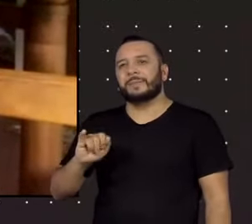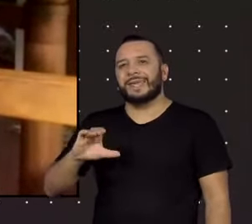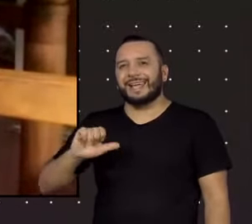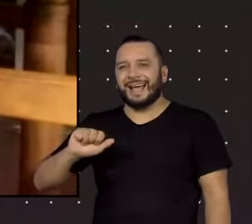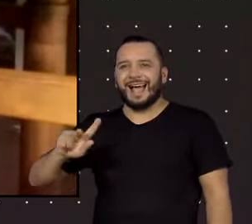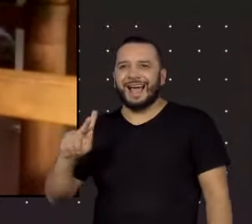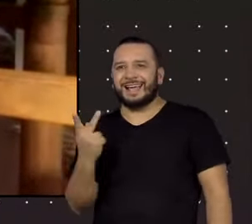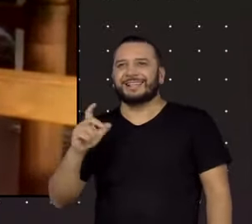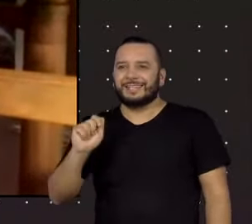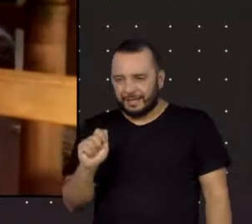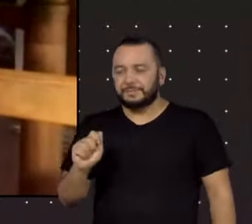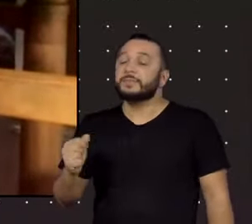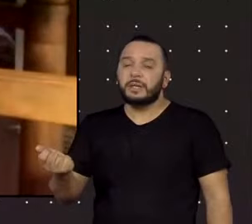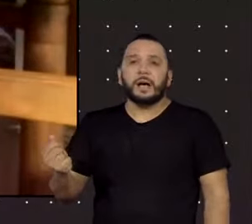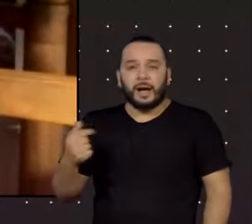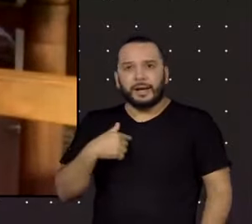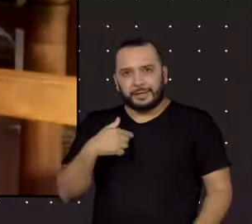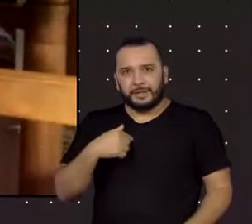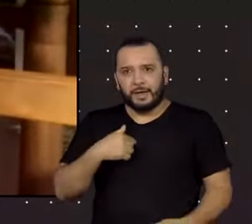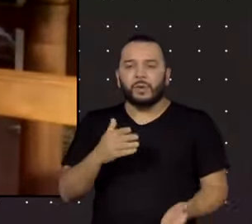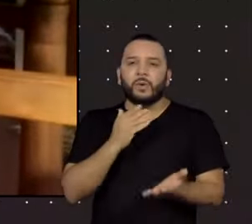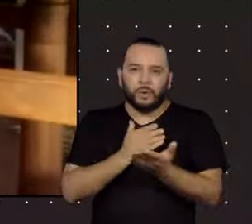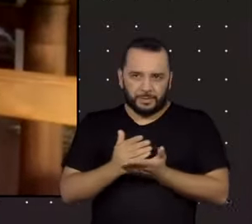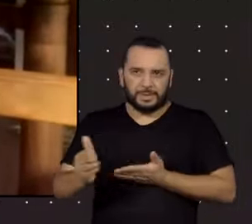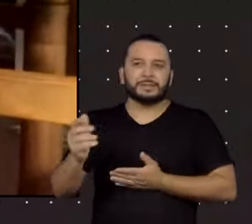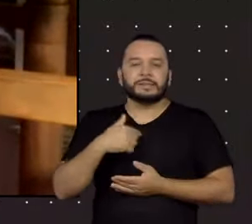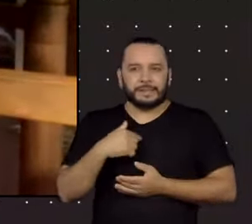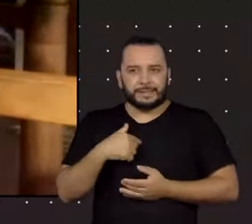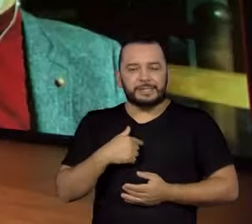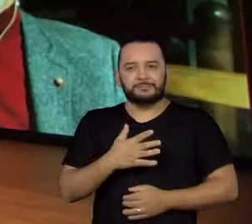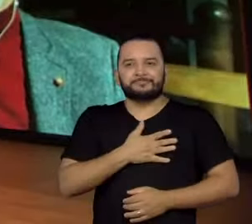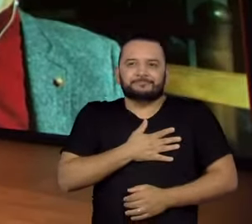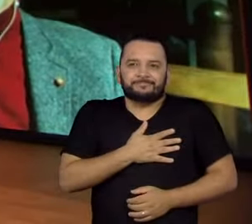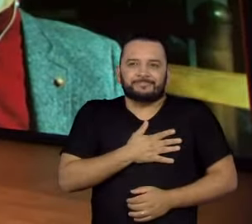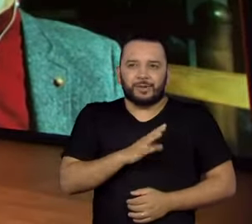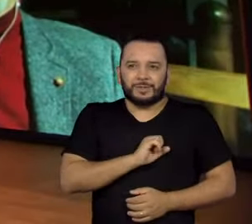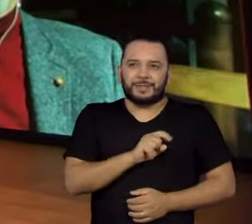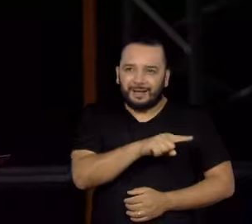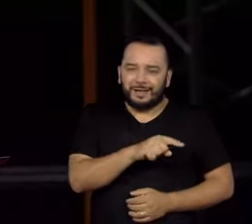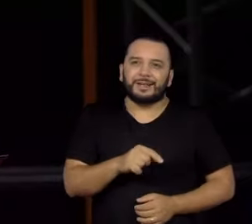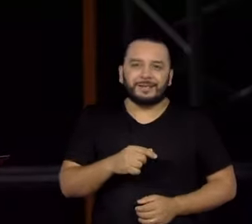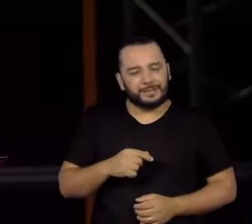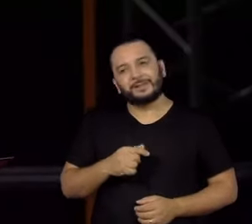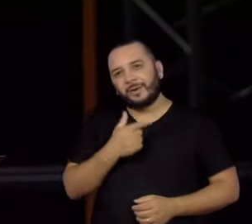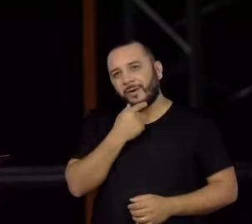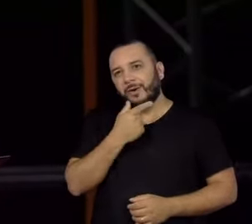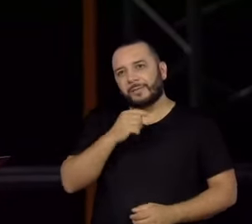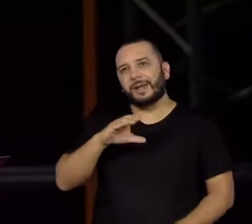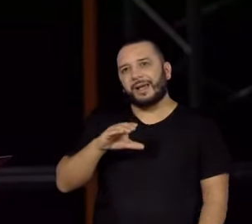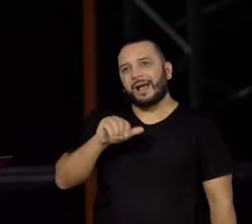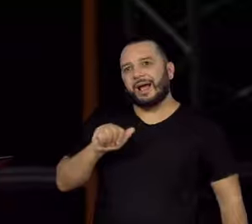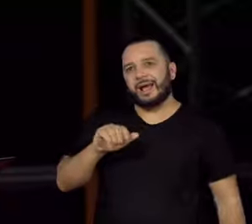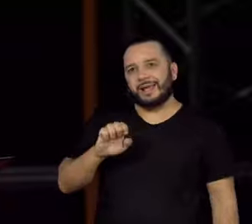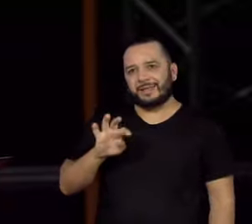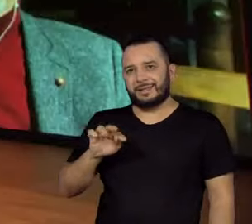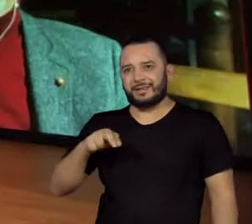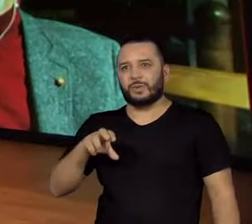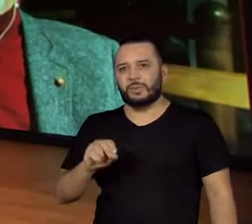aí comecei, então, a minha relação com a música popular através do gênio Caetano Veloso. Maestro, eu só vou retomar um